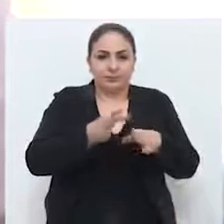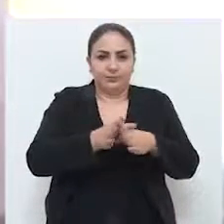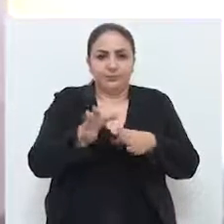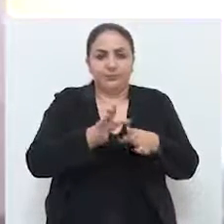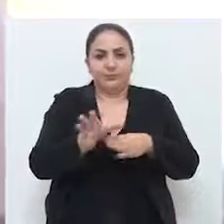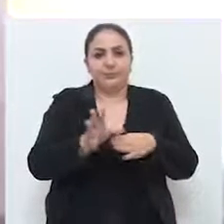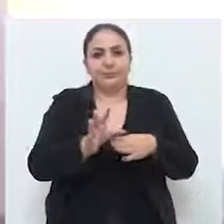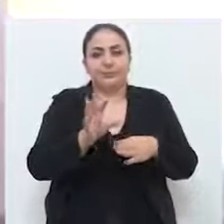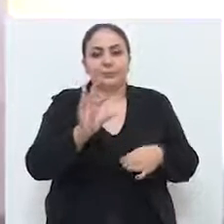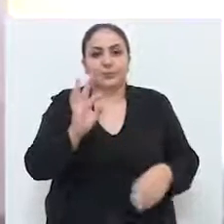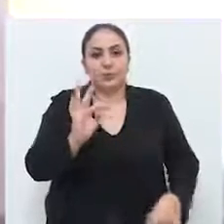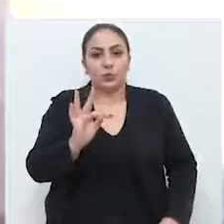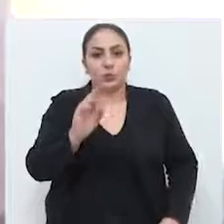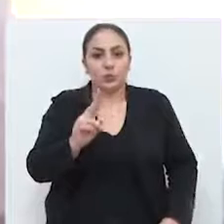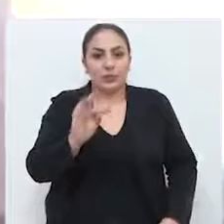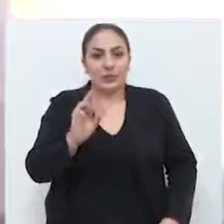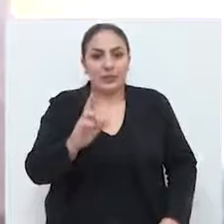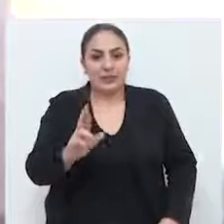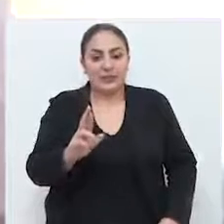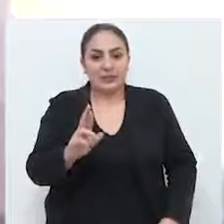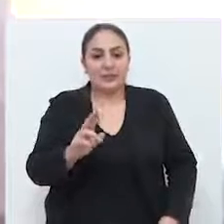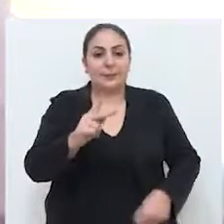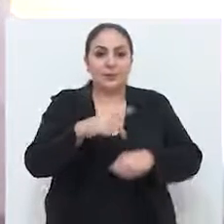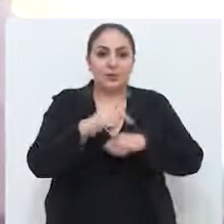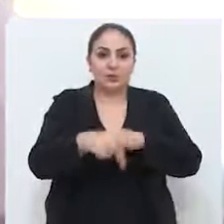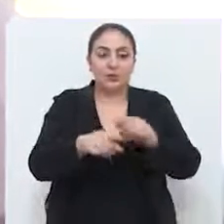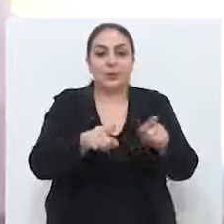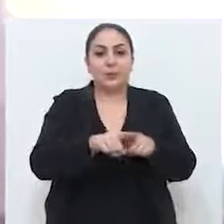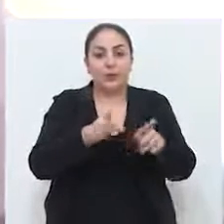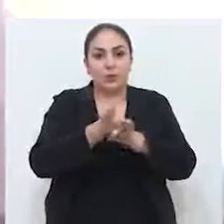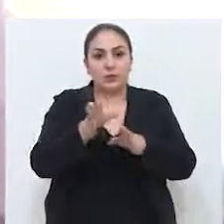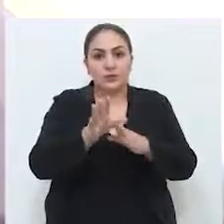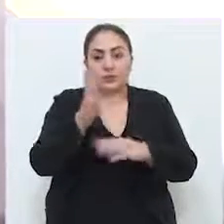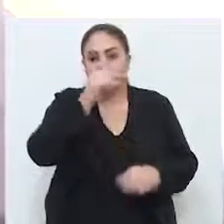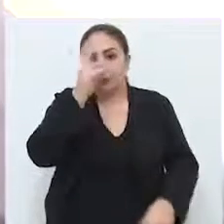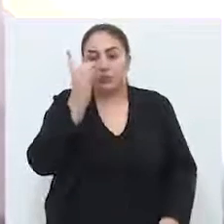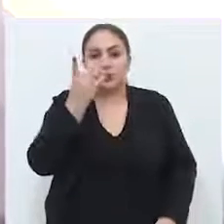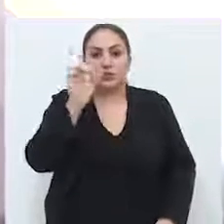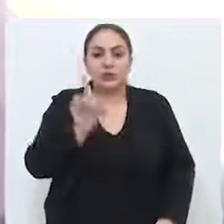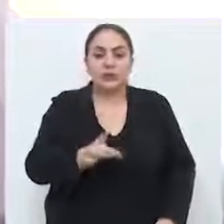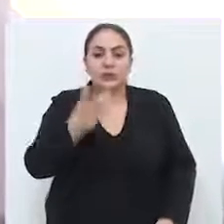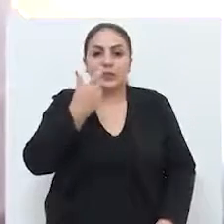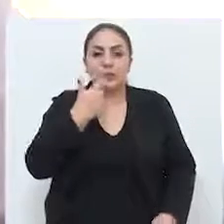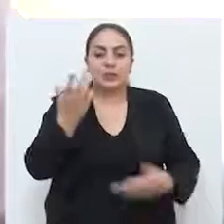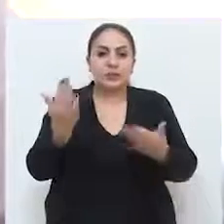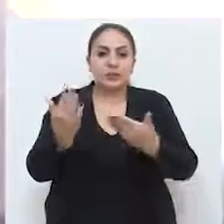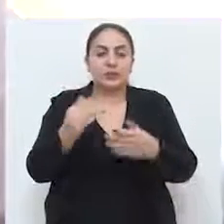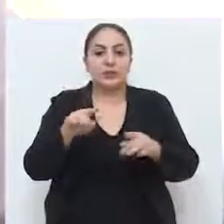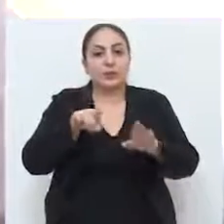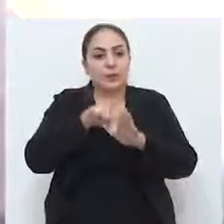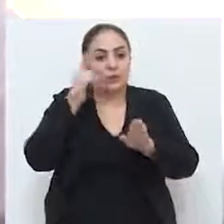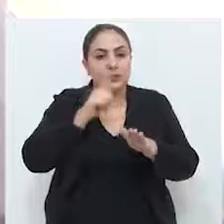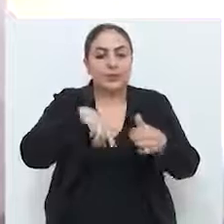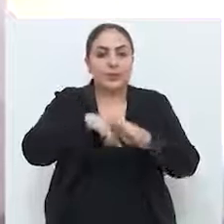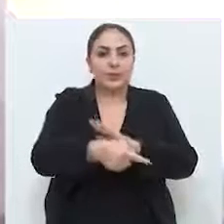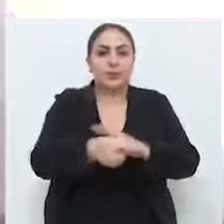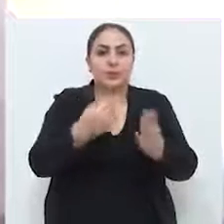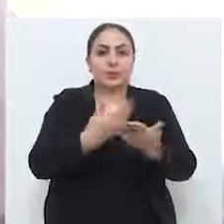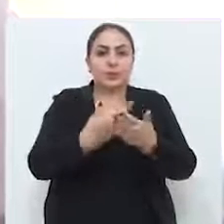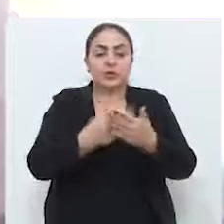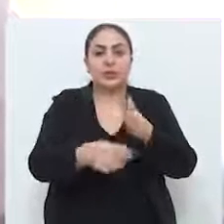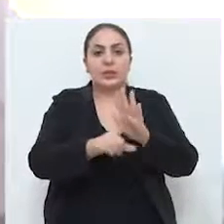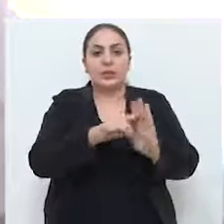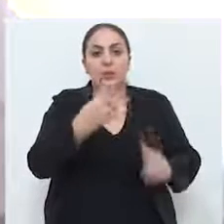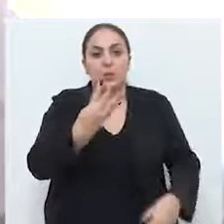o Conselho Tutelar de Passo Fundo e ao Conselho Municipal dos Direitos da Criança e do Adolescente para que se aprofunde o